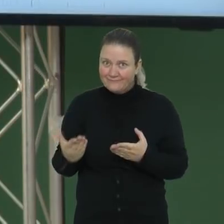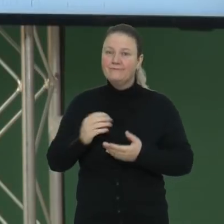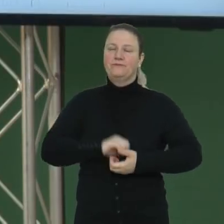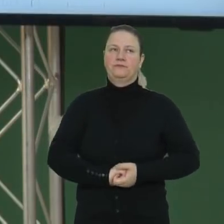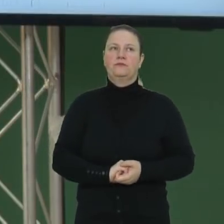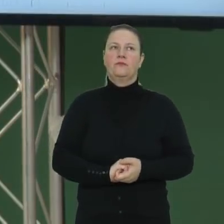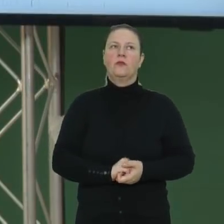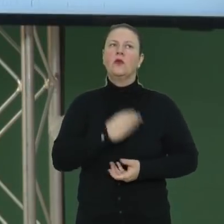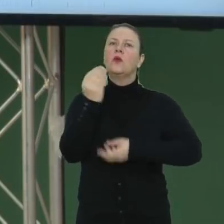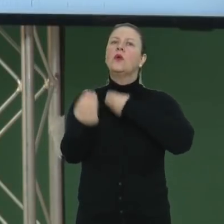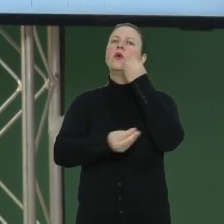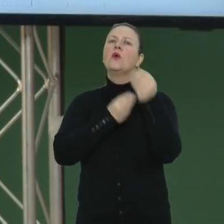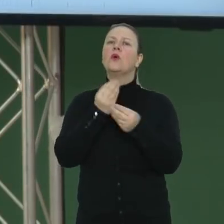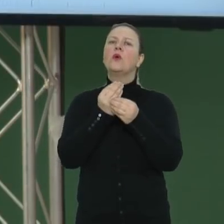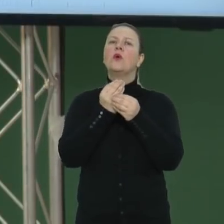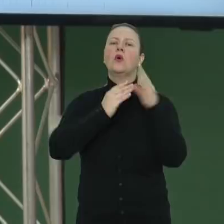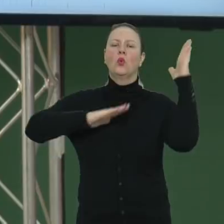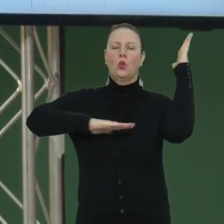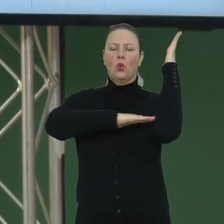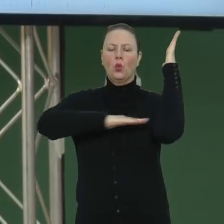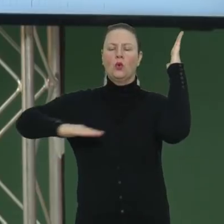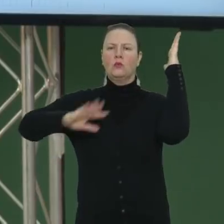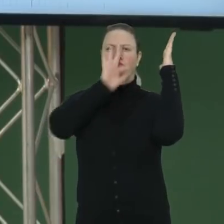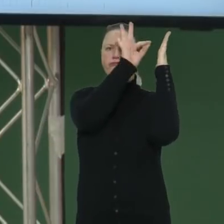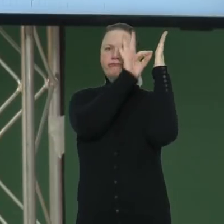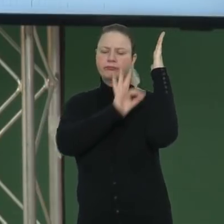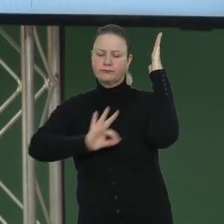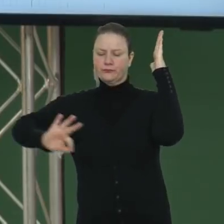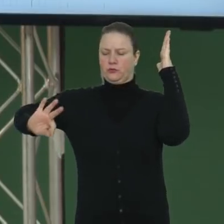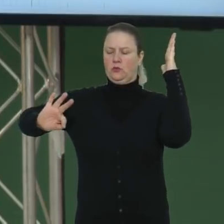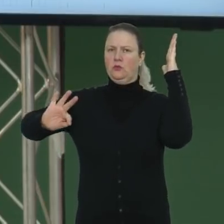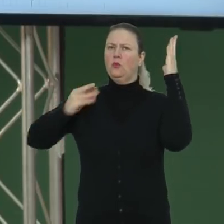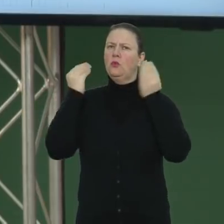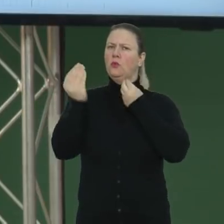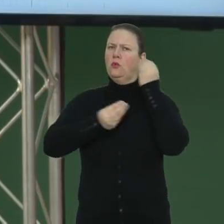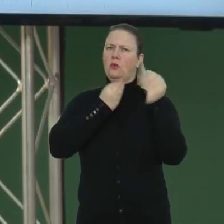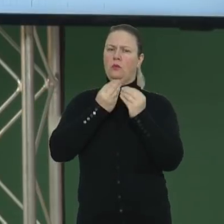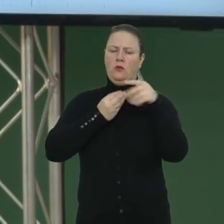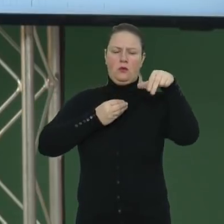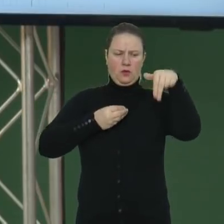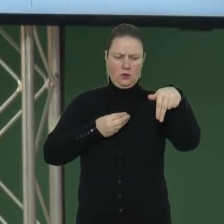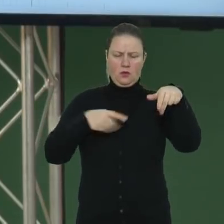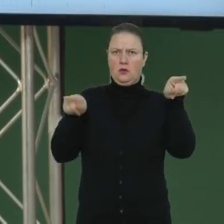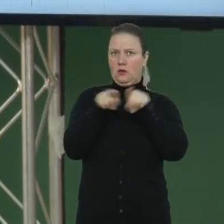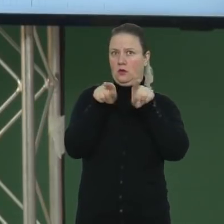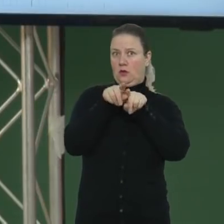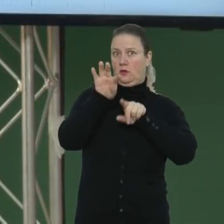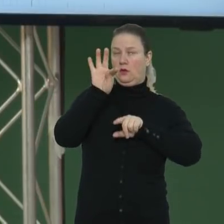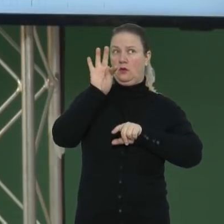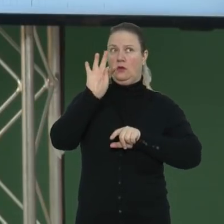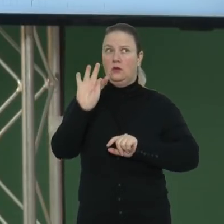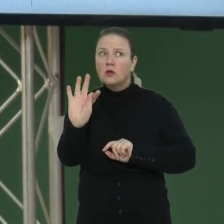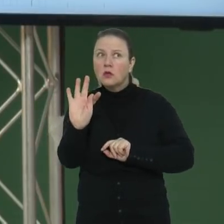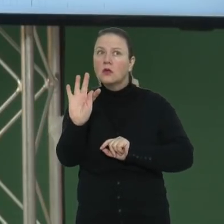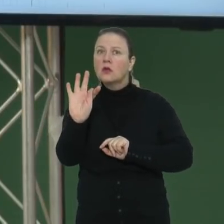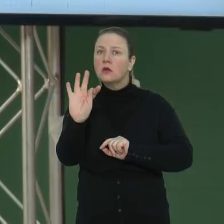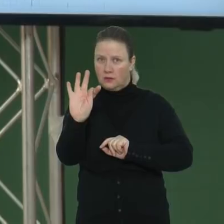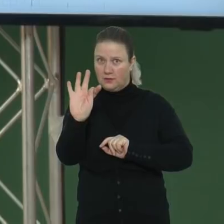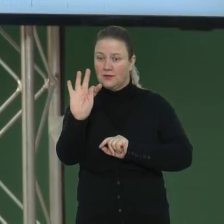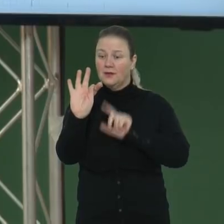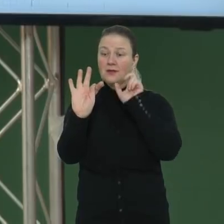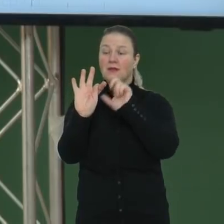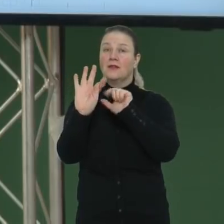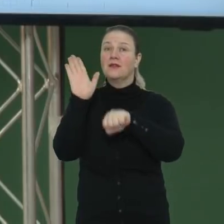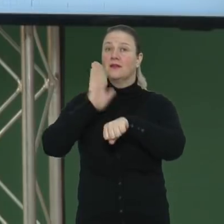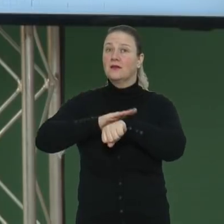Então, como que ficou a nossa função exponencial? N em relação ao t. Por quê? O número de bactérias em relação ao t, que é o